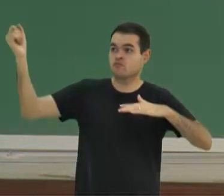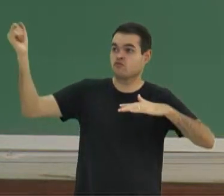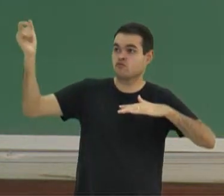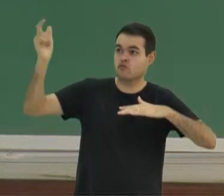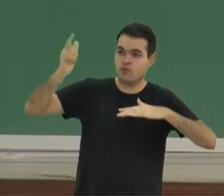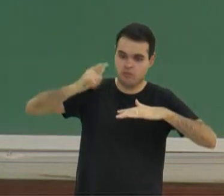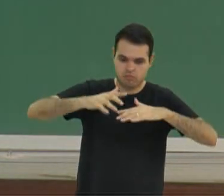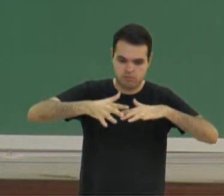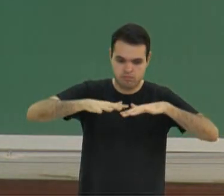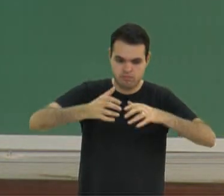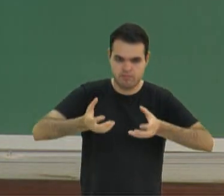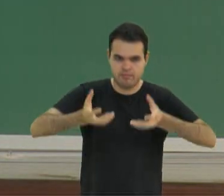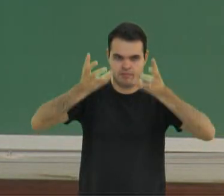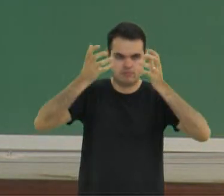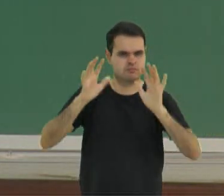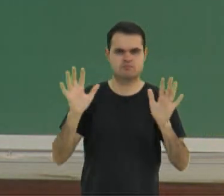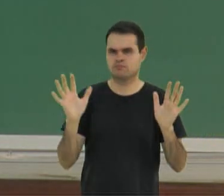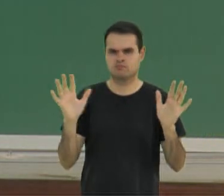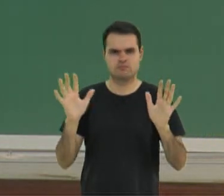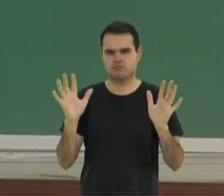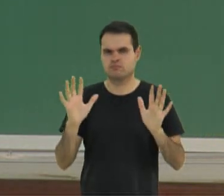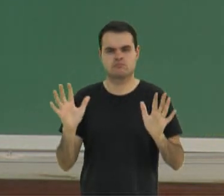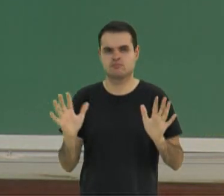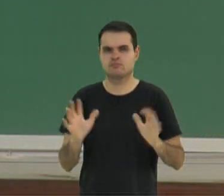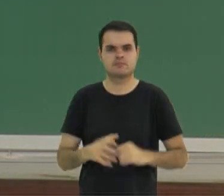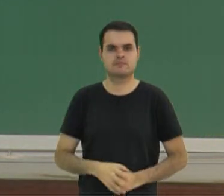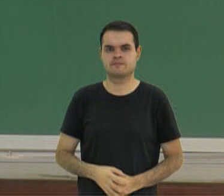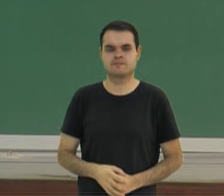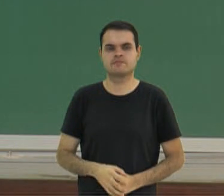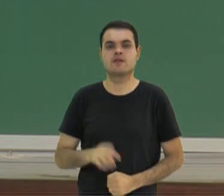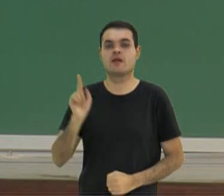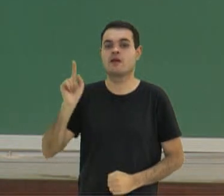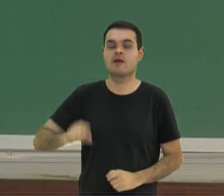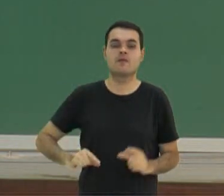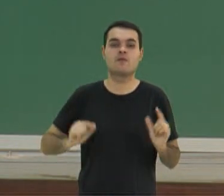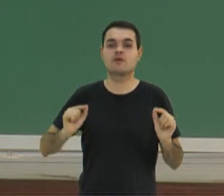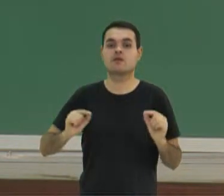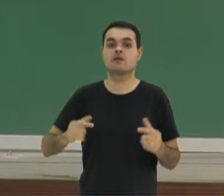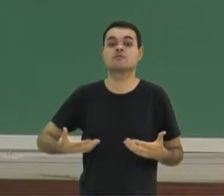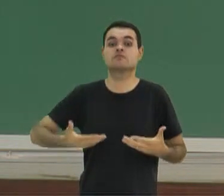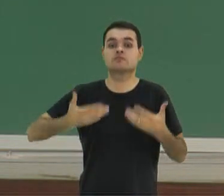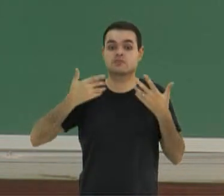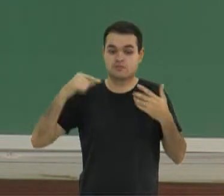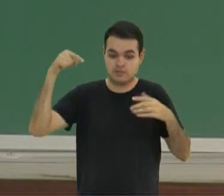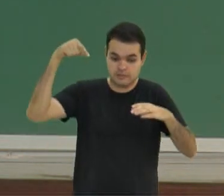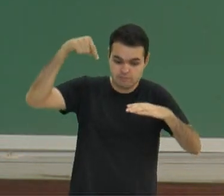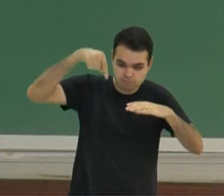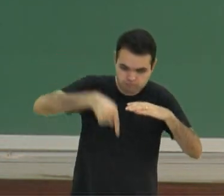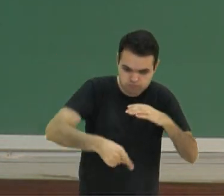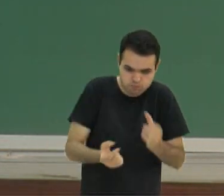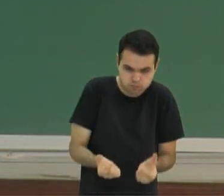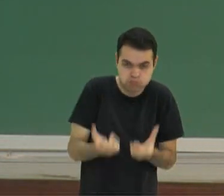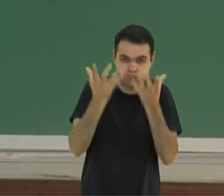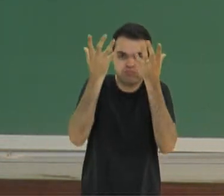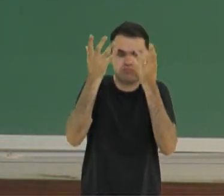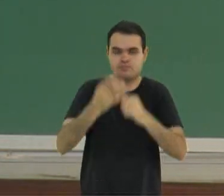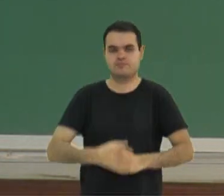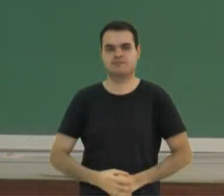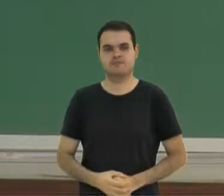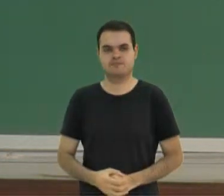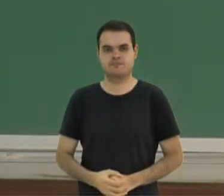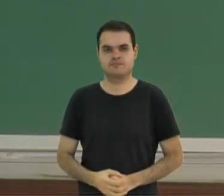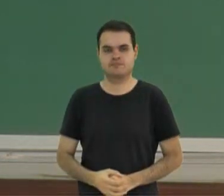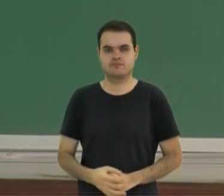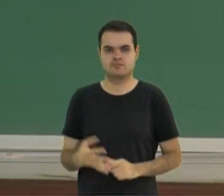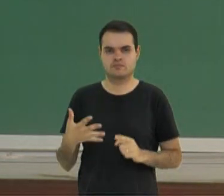de uma energia solar, nada disso, certo? É simplesmente calor oriundo do centro da Terra. A queima